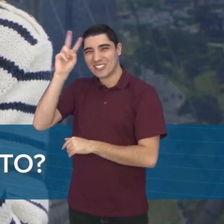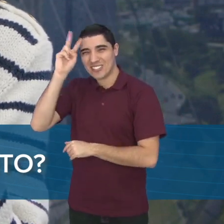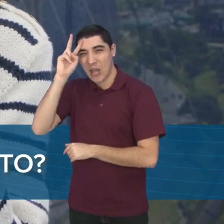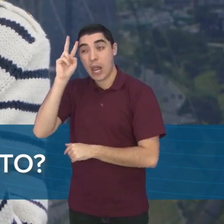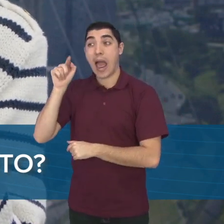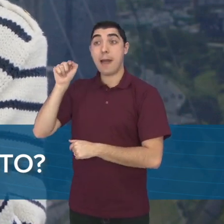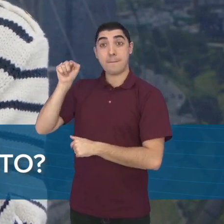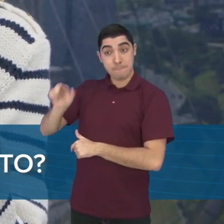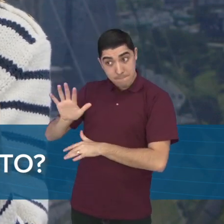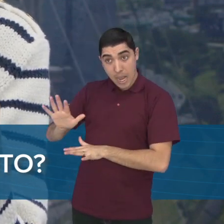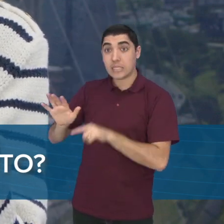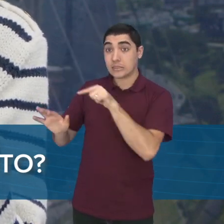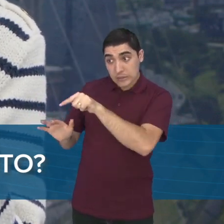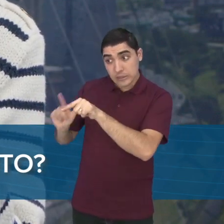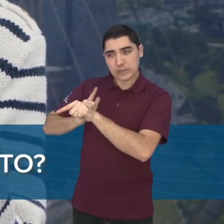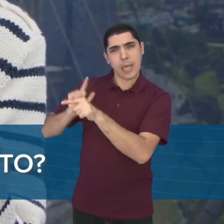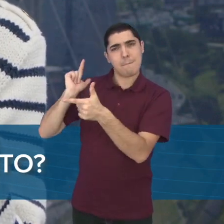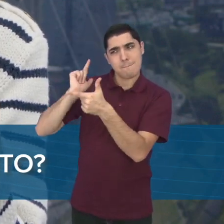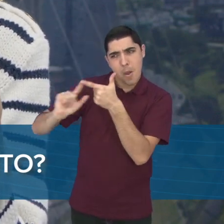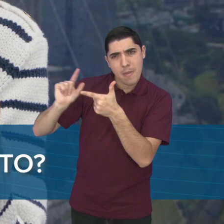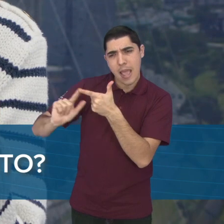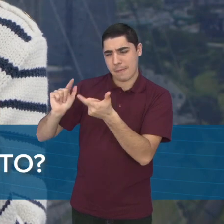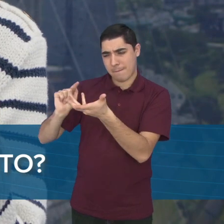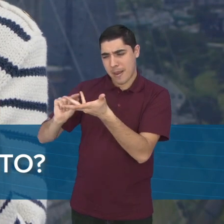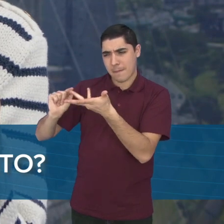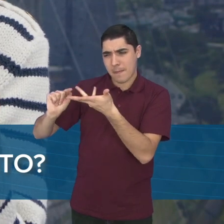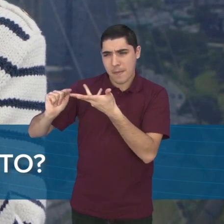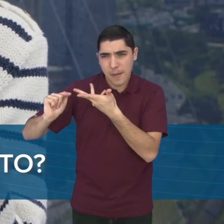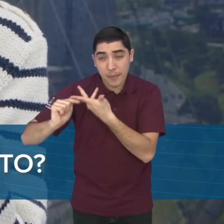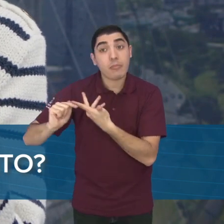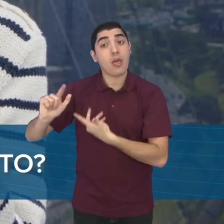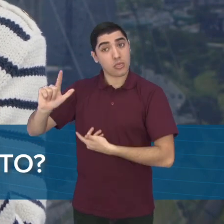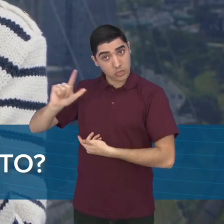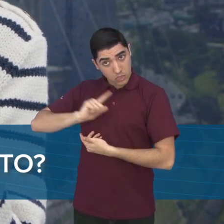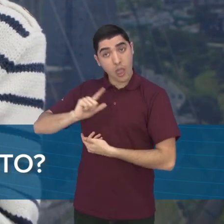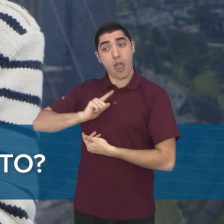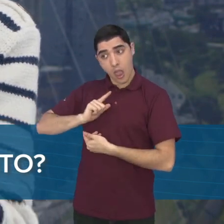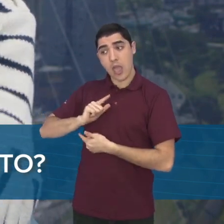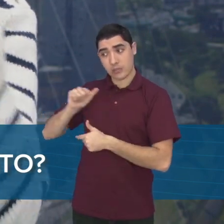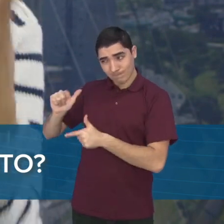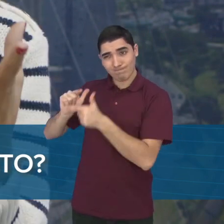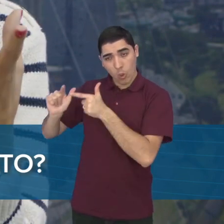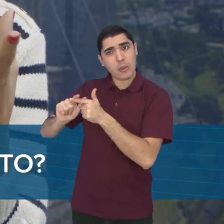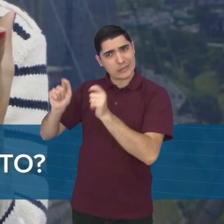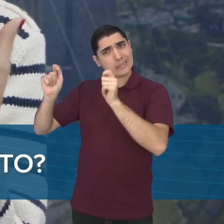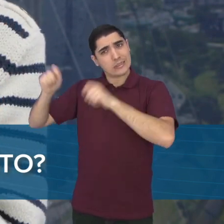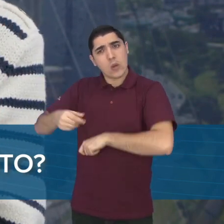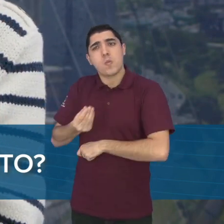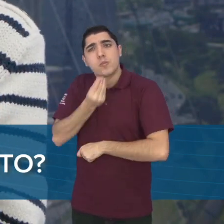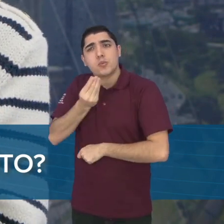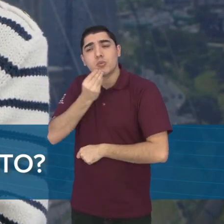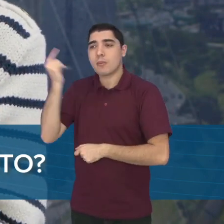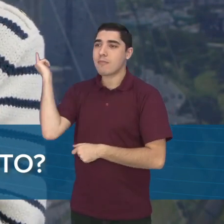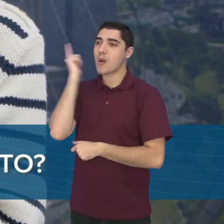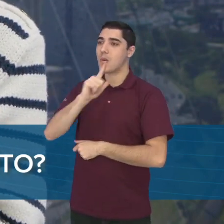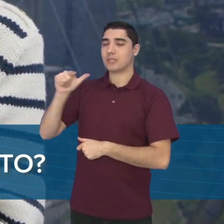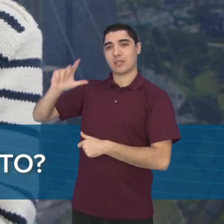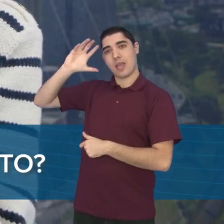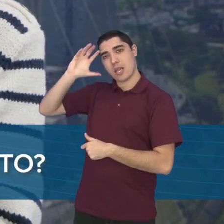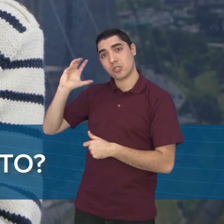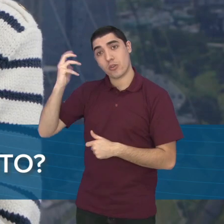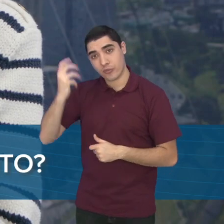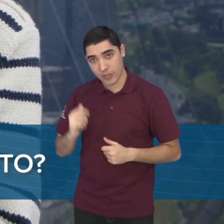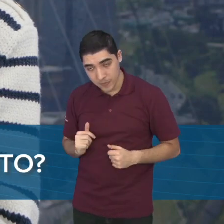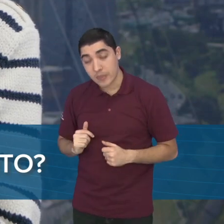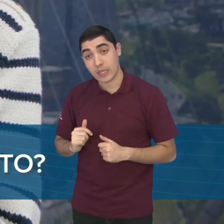forma de você lidar com problemas, lidar, né, com as situações adversas, sim. Né, faz com que você crie possibilidades. E aí a história, nesse sentido,